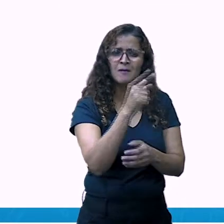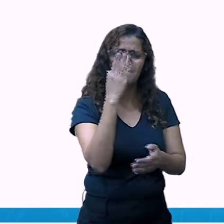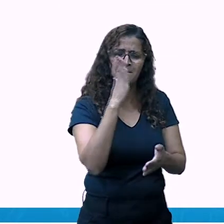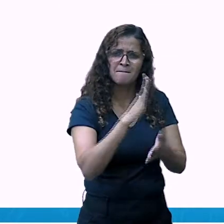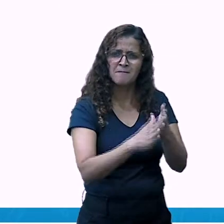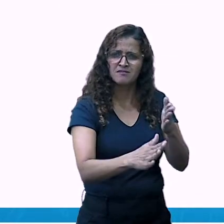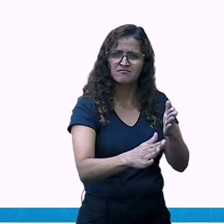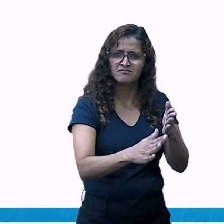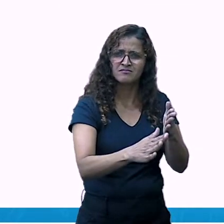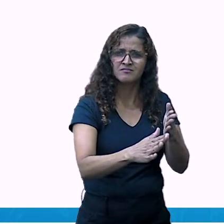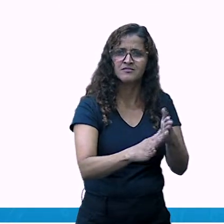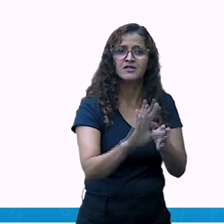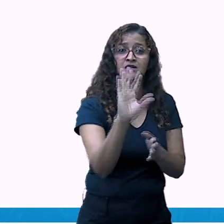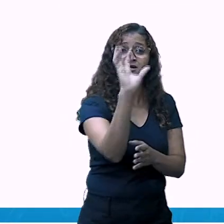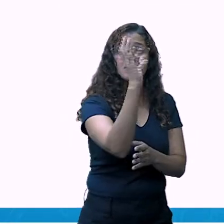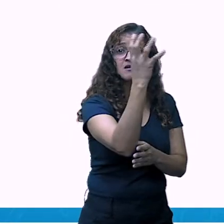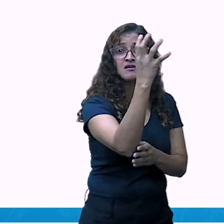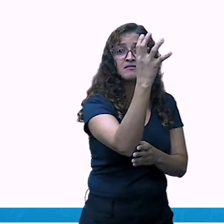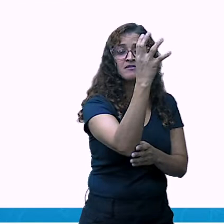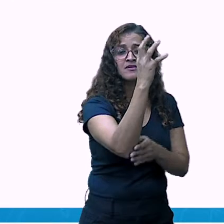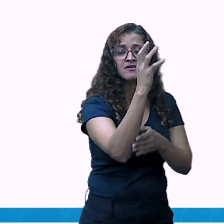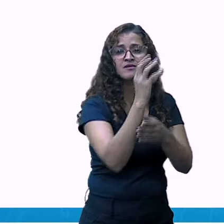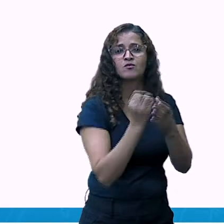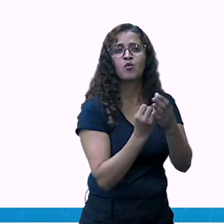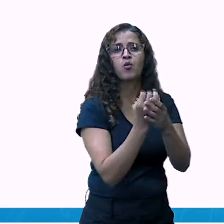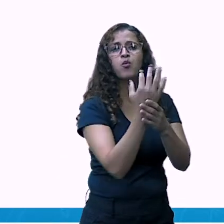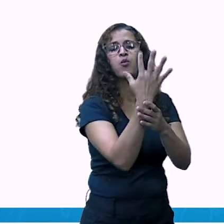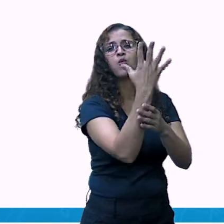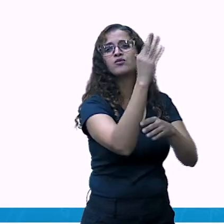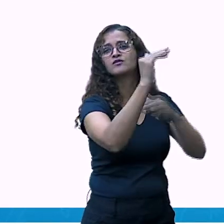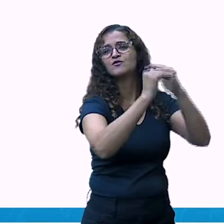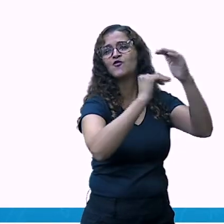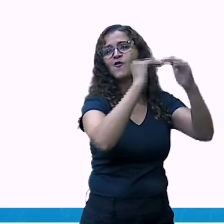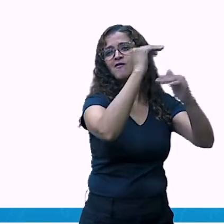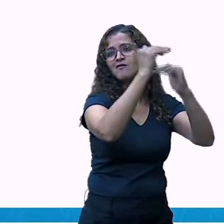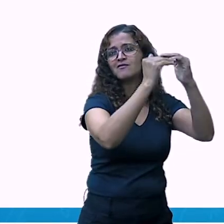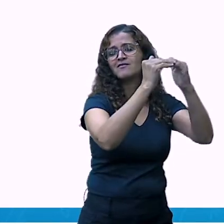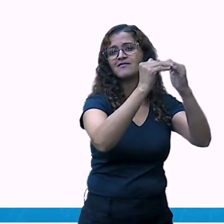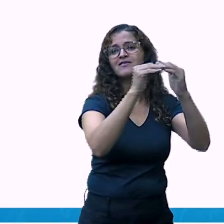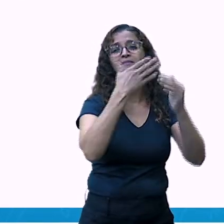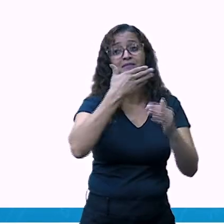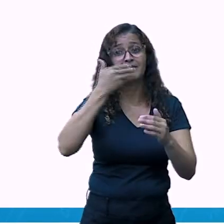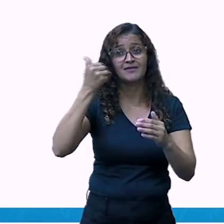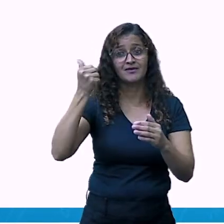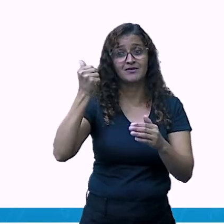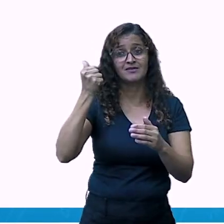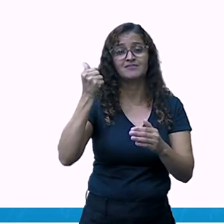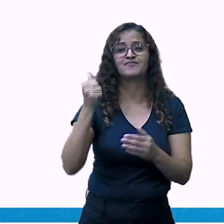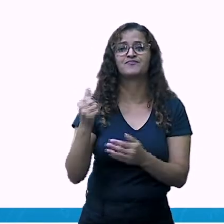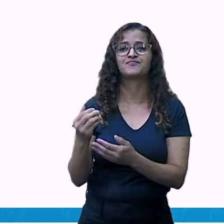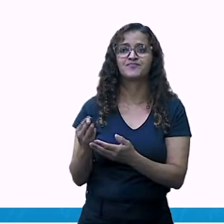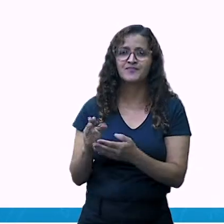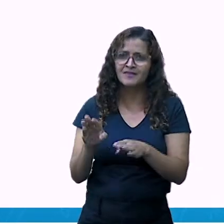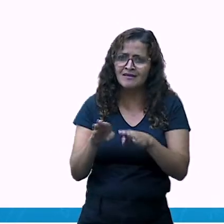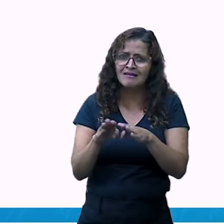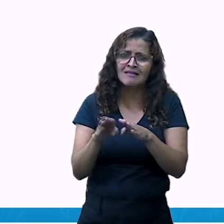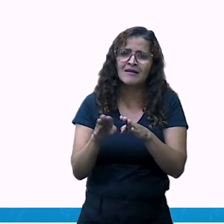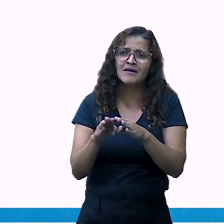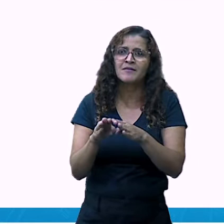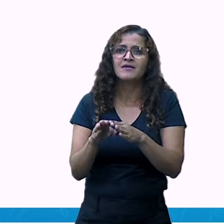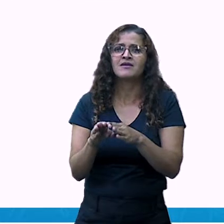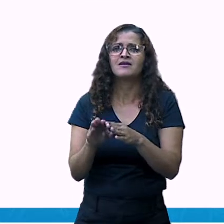na fabricação de biocombustíveis, que são feitos a partir da cana-de-açúcar,